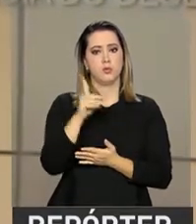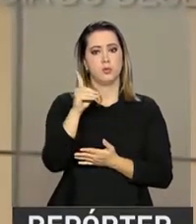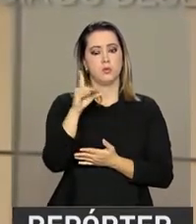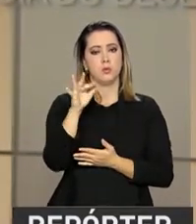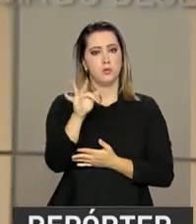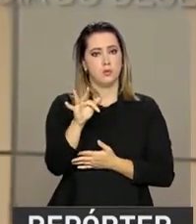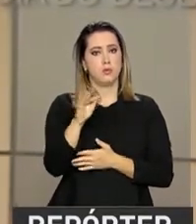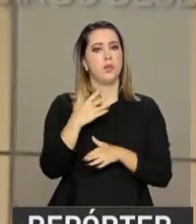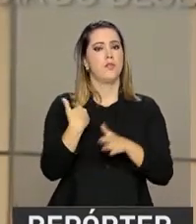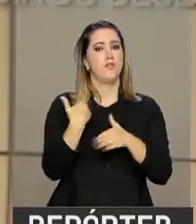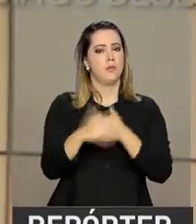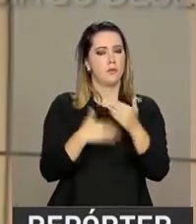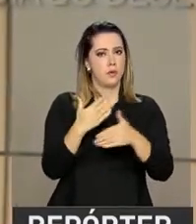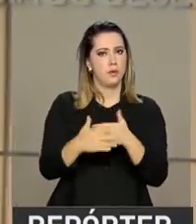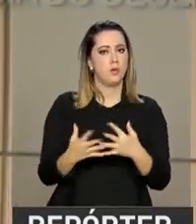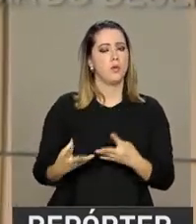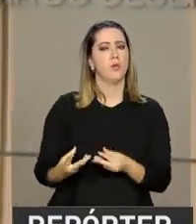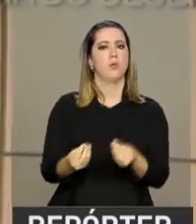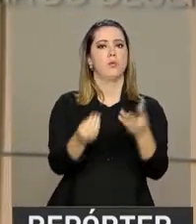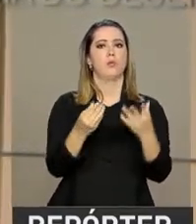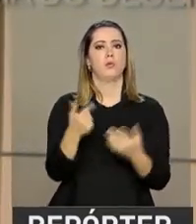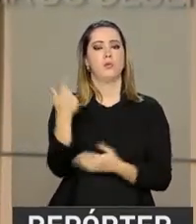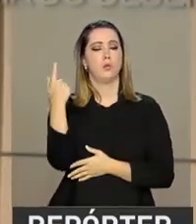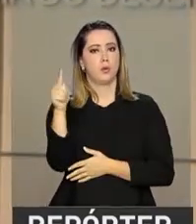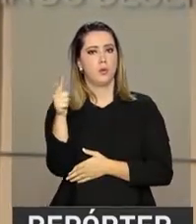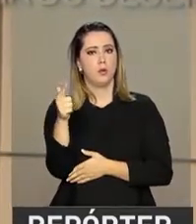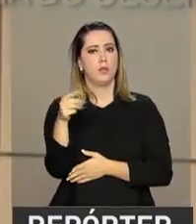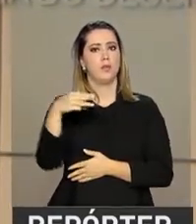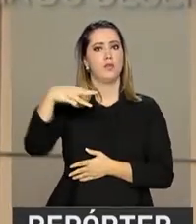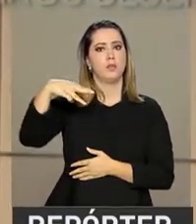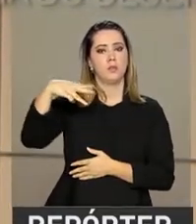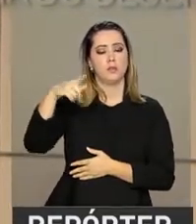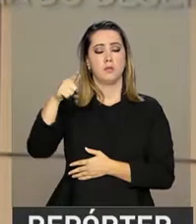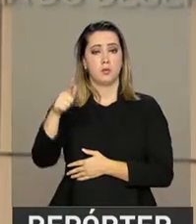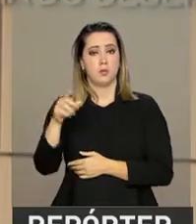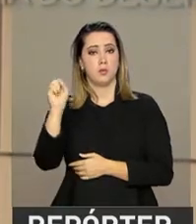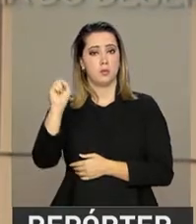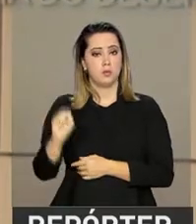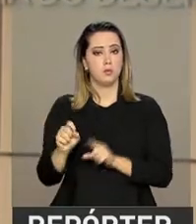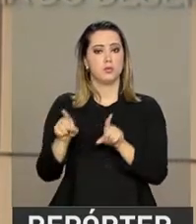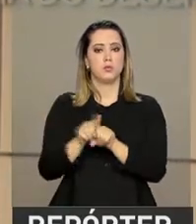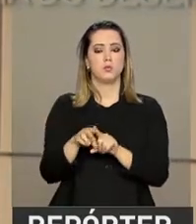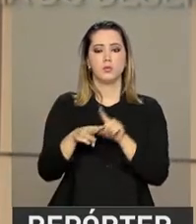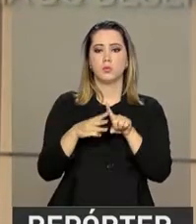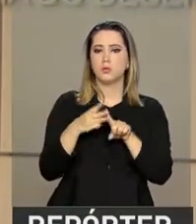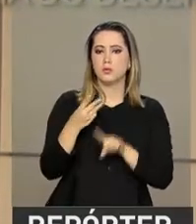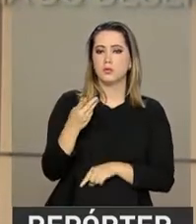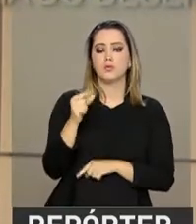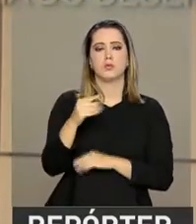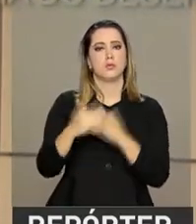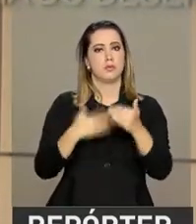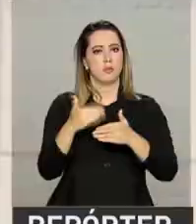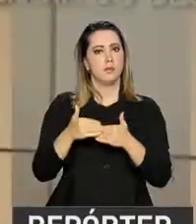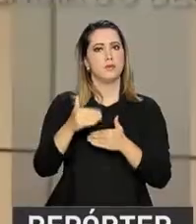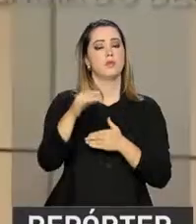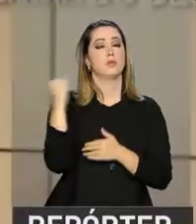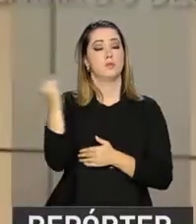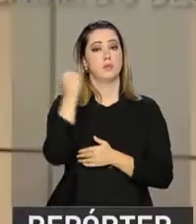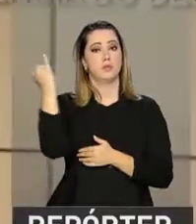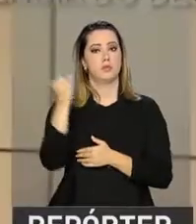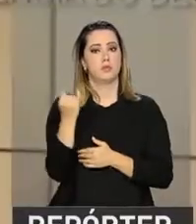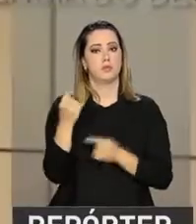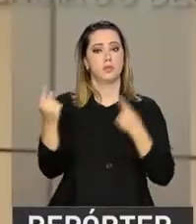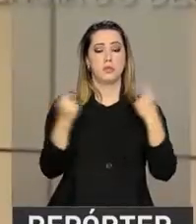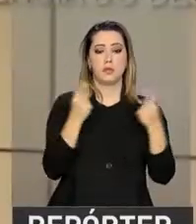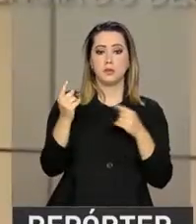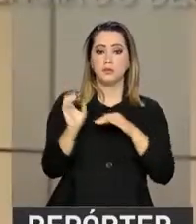evoluiu bastante o goiás mato grosso do sul todos os três estados eo distrito federal a evolução é muito grande e cada empresa